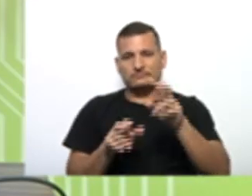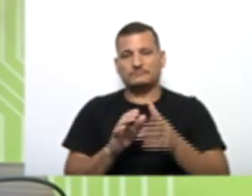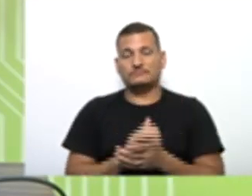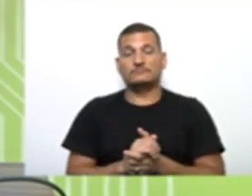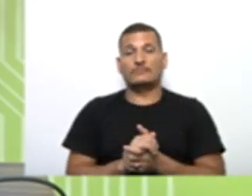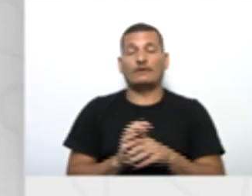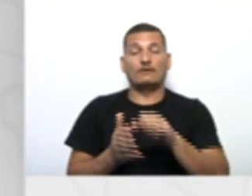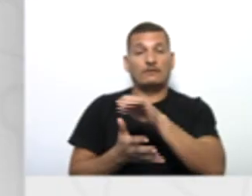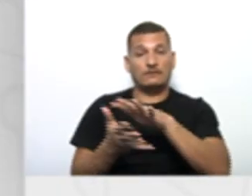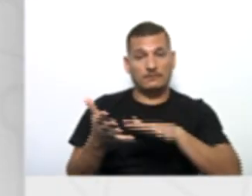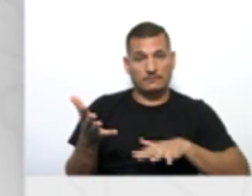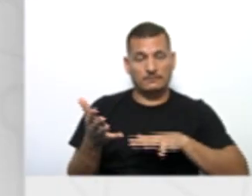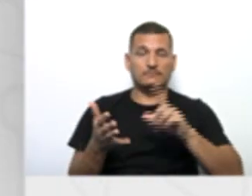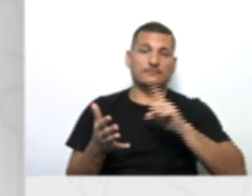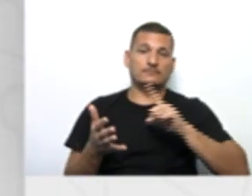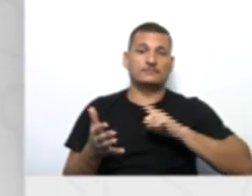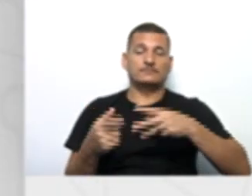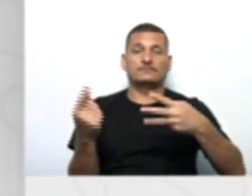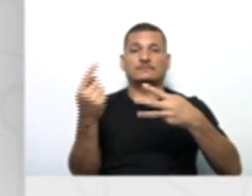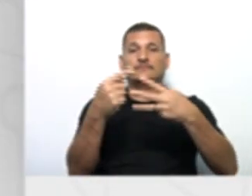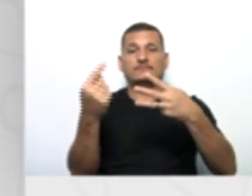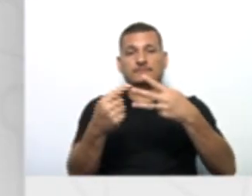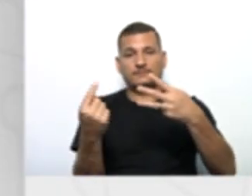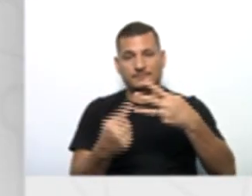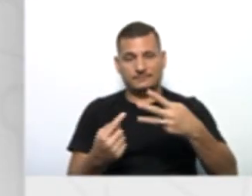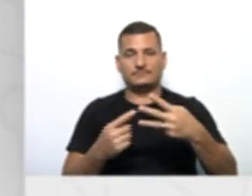nossa atividade tinha